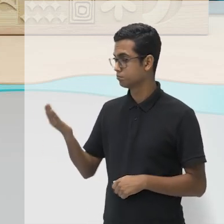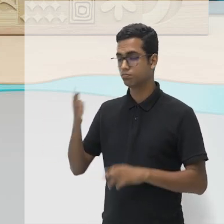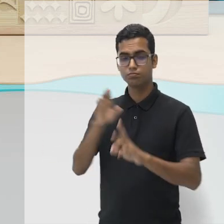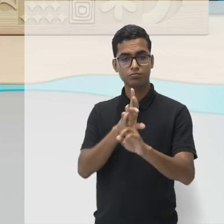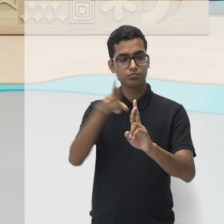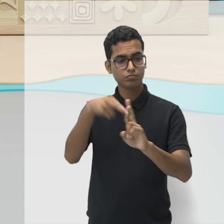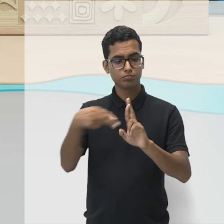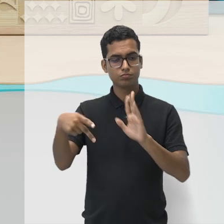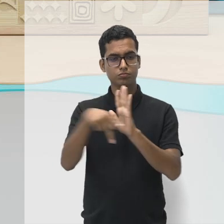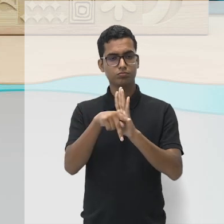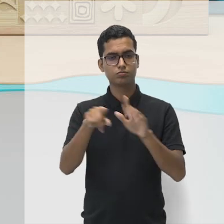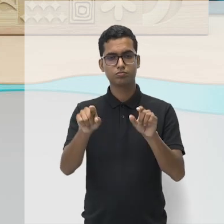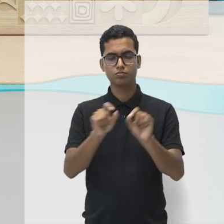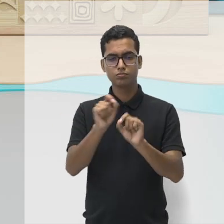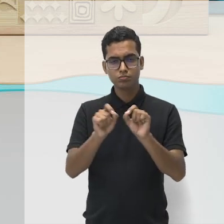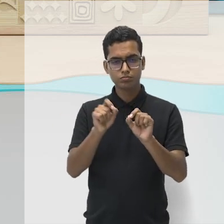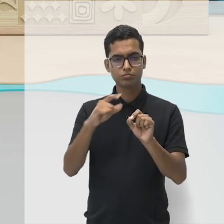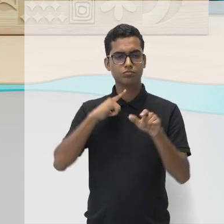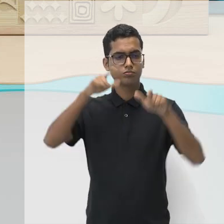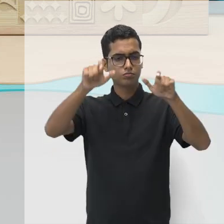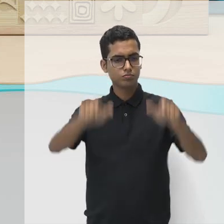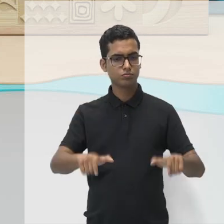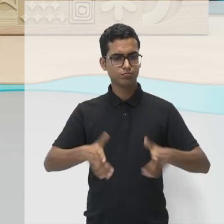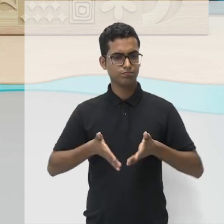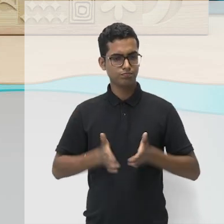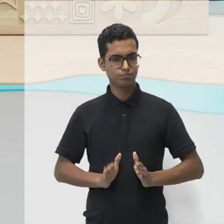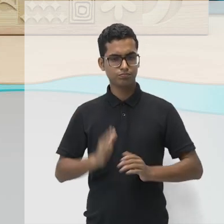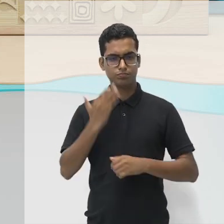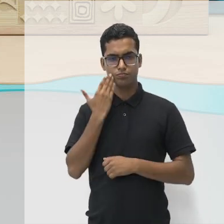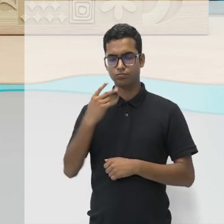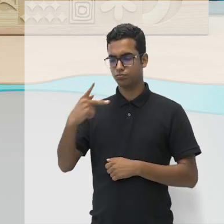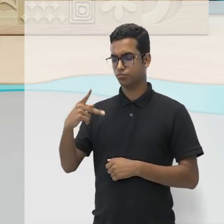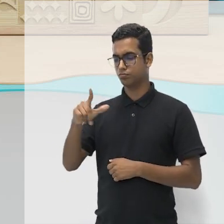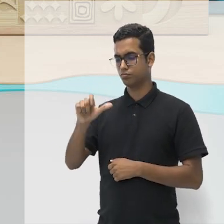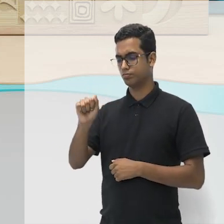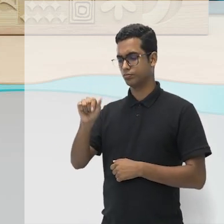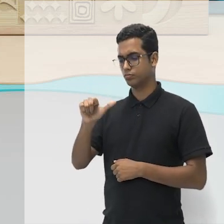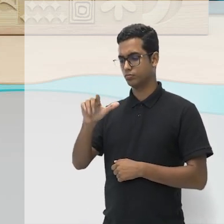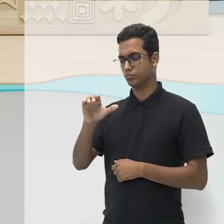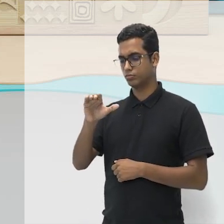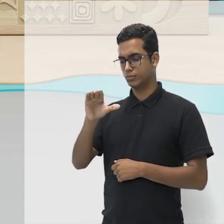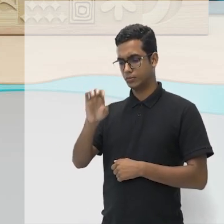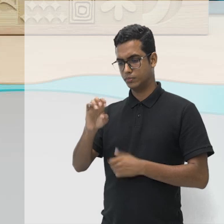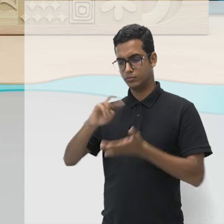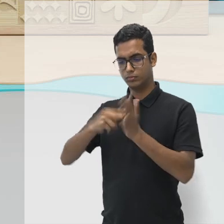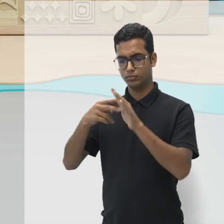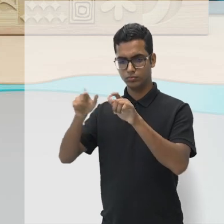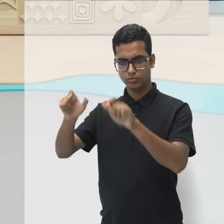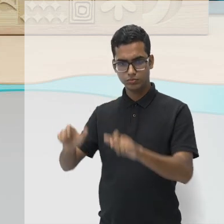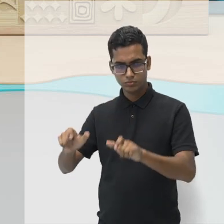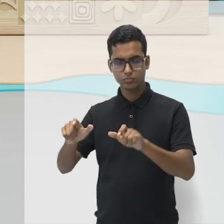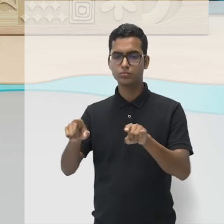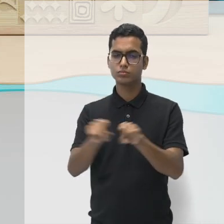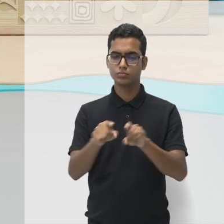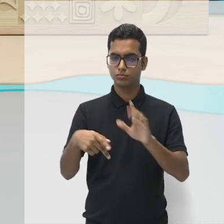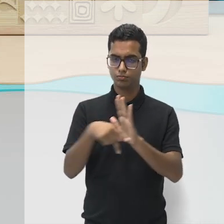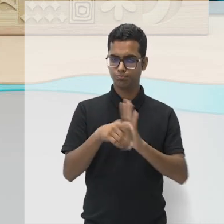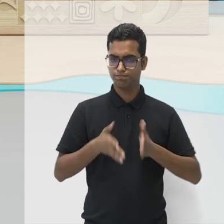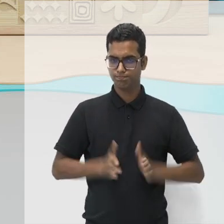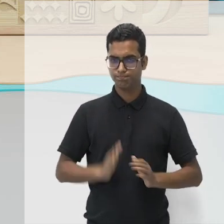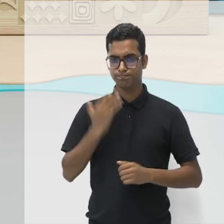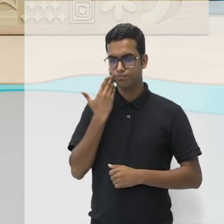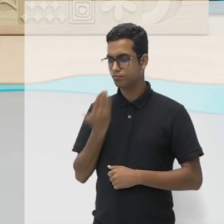está relacionando aí sobre o local de nascimento. Então, place é lugar, of birth, local, né? Ou lugar